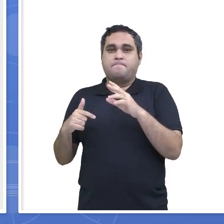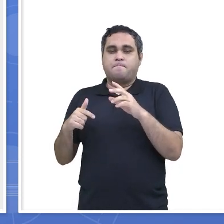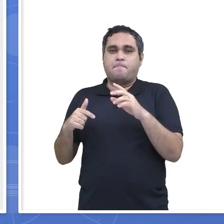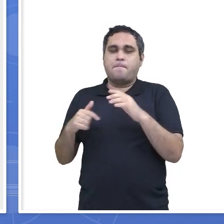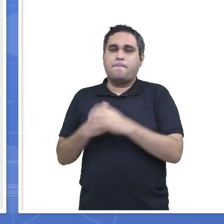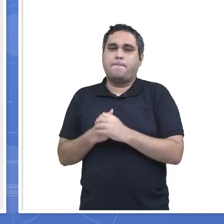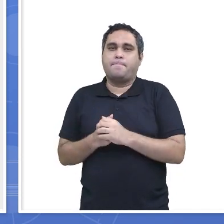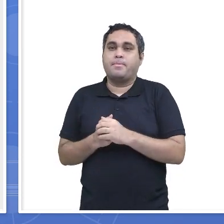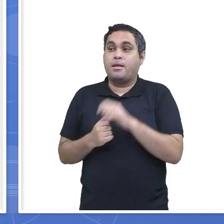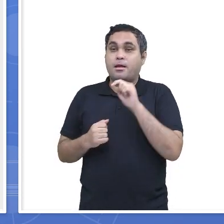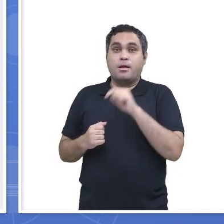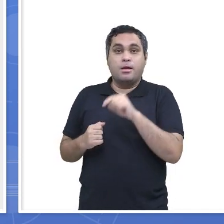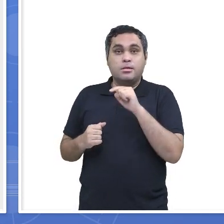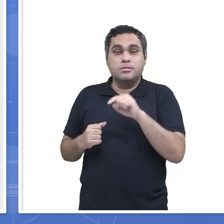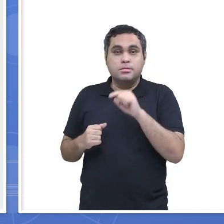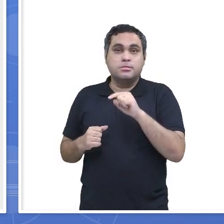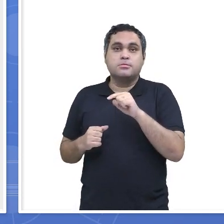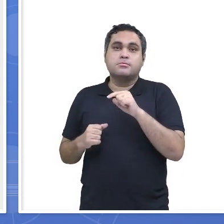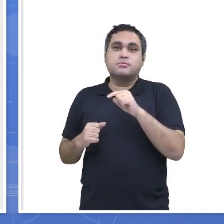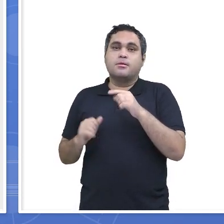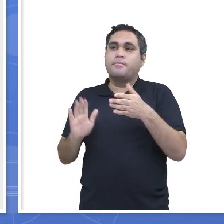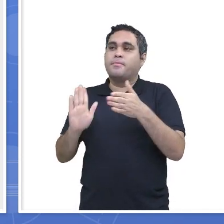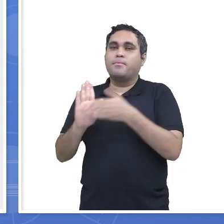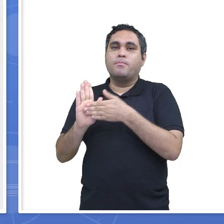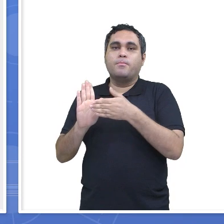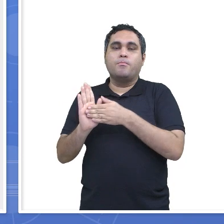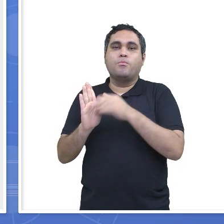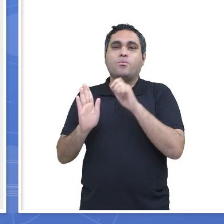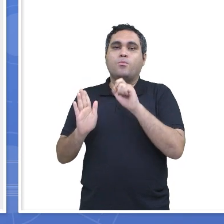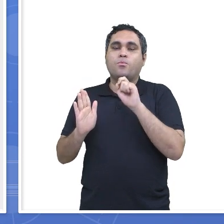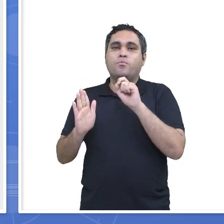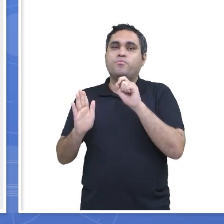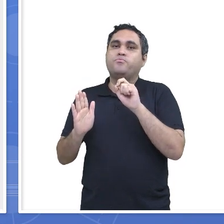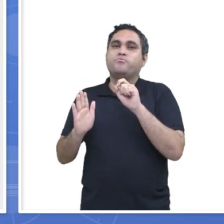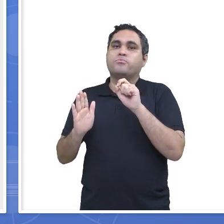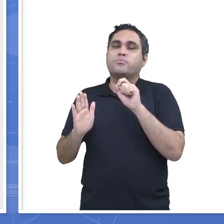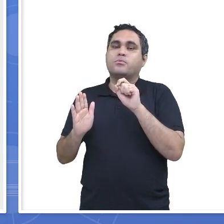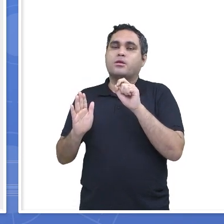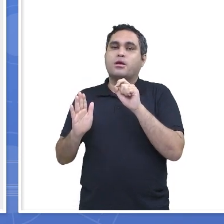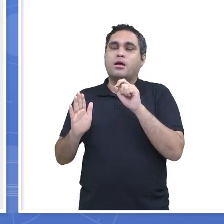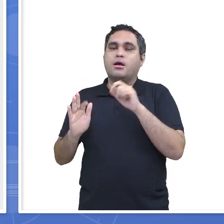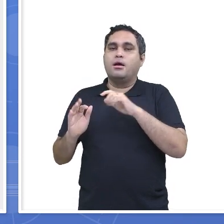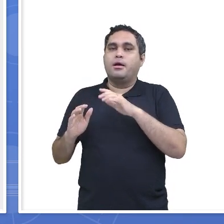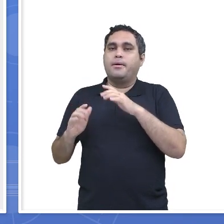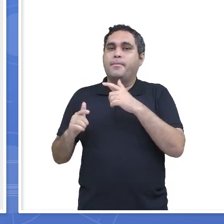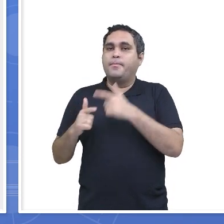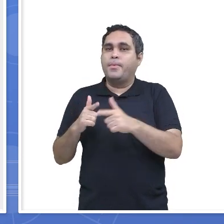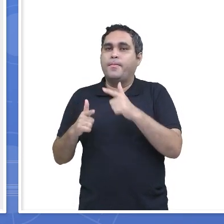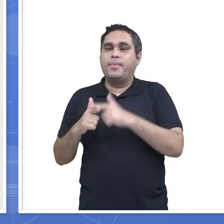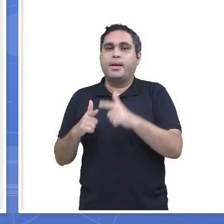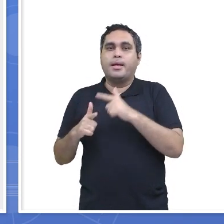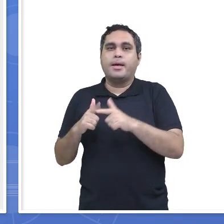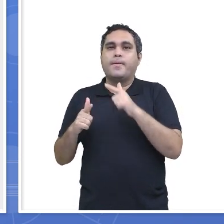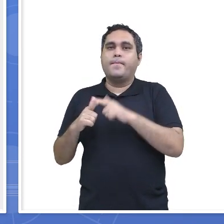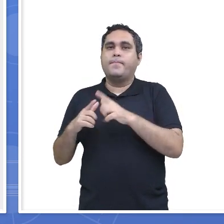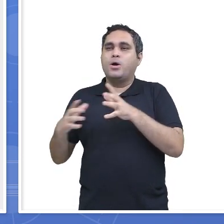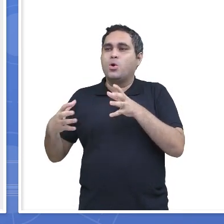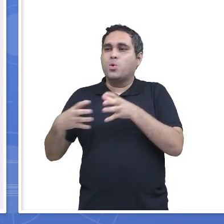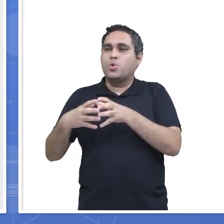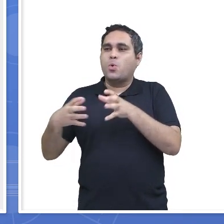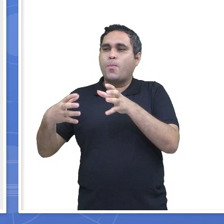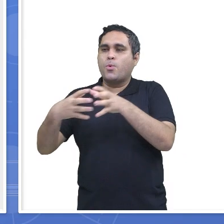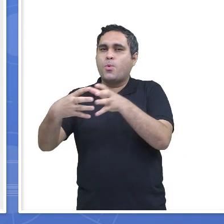movimentos sociais, têm suas pautas voltadas para problemas relacionados às questões coletivas,